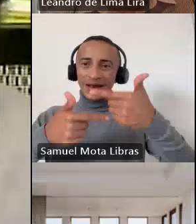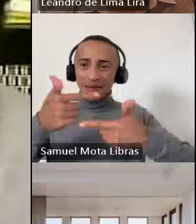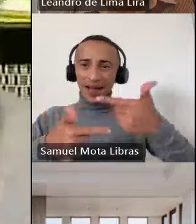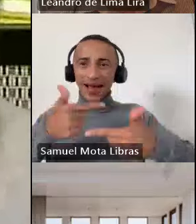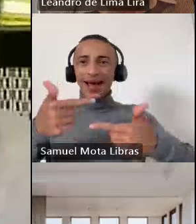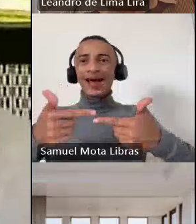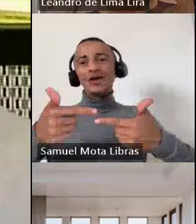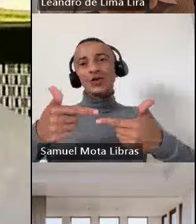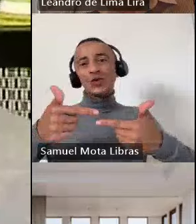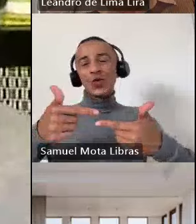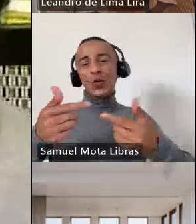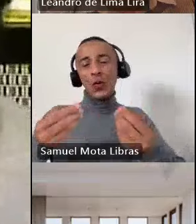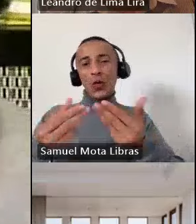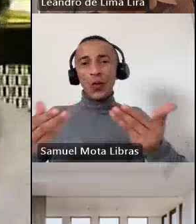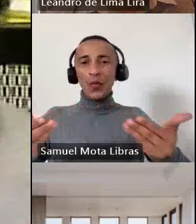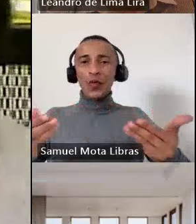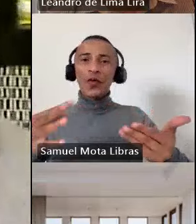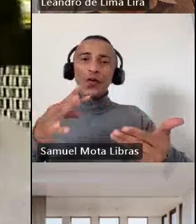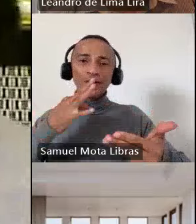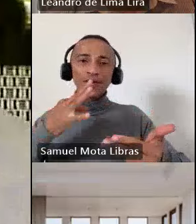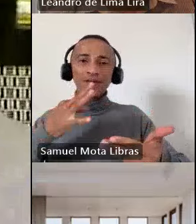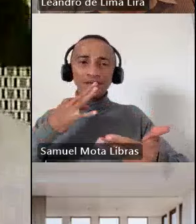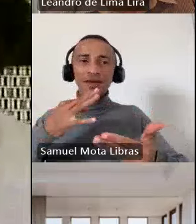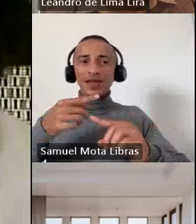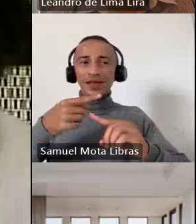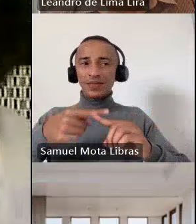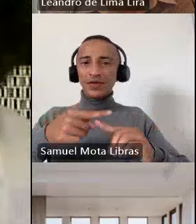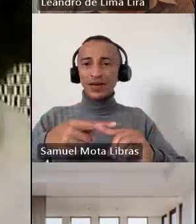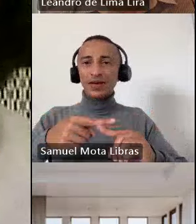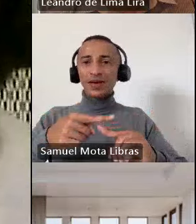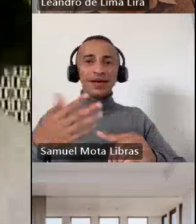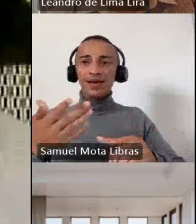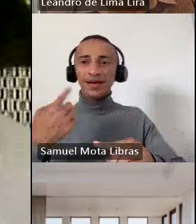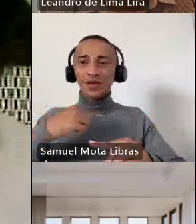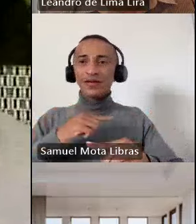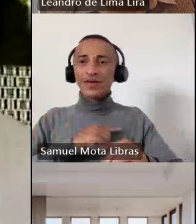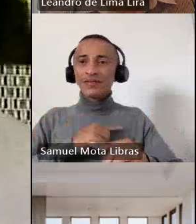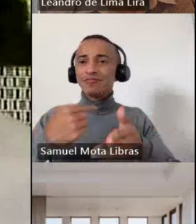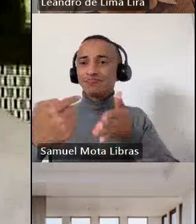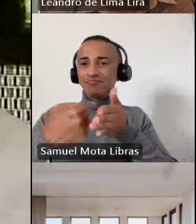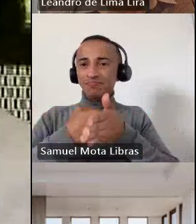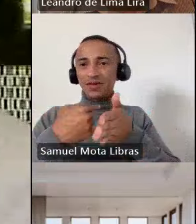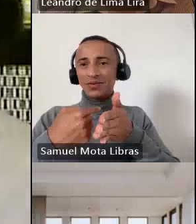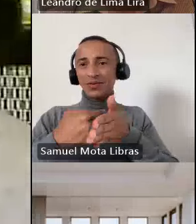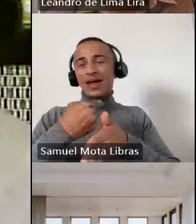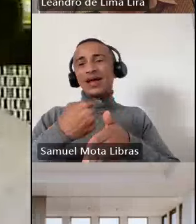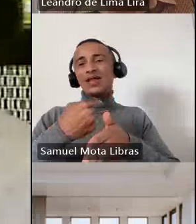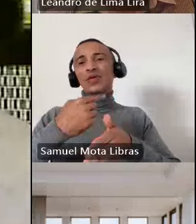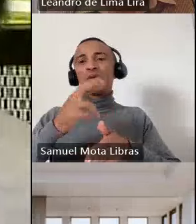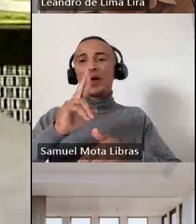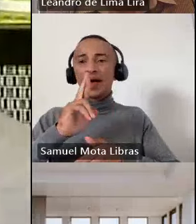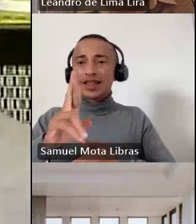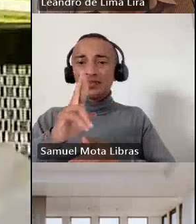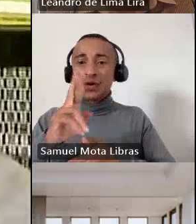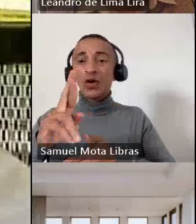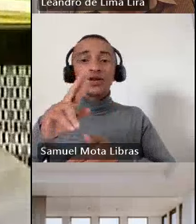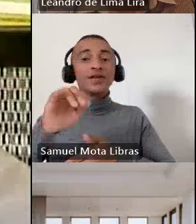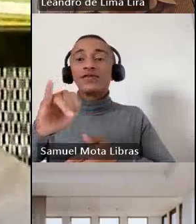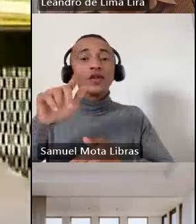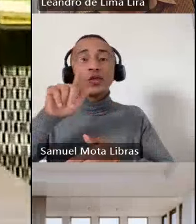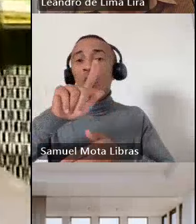gestor porque faz parte não vai ter jeito você a gente vai ser questionado um resultado que não é alcançado eh ele é